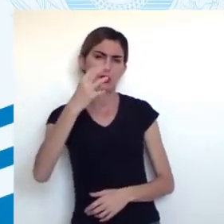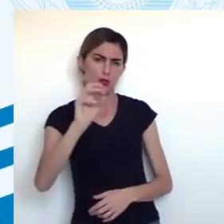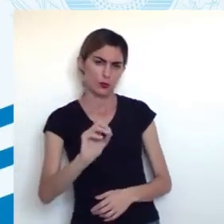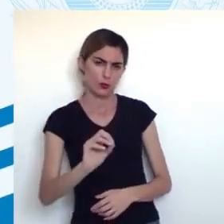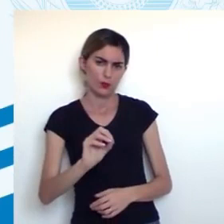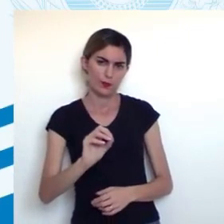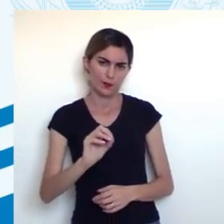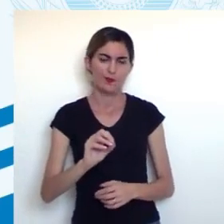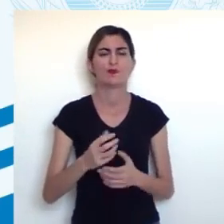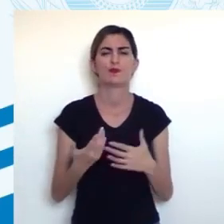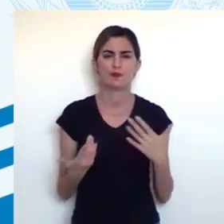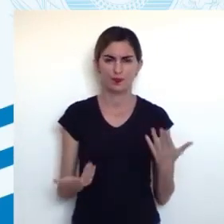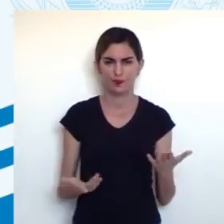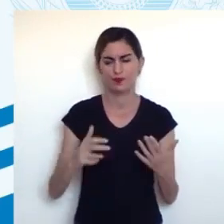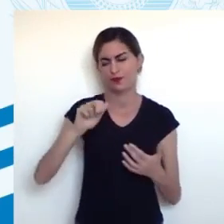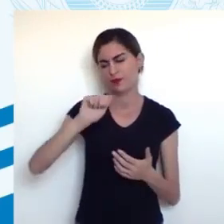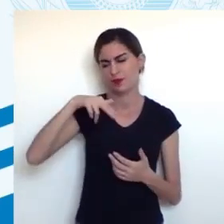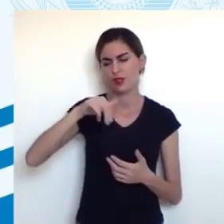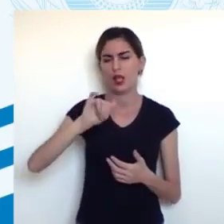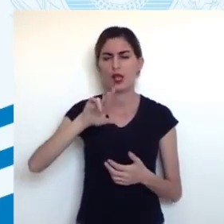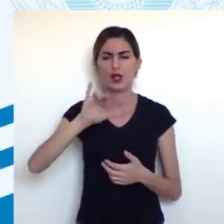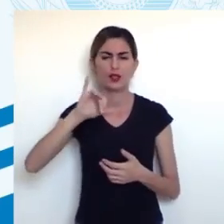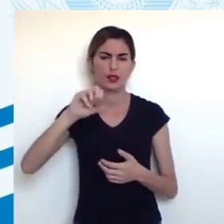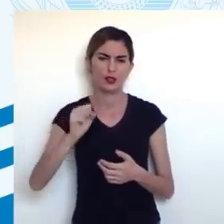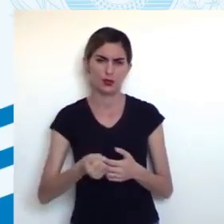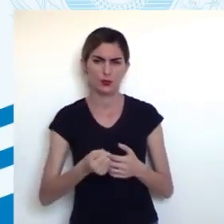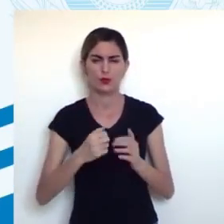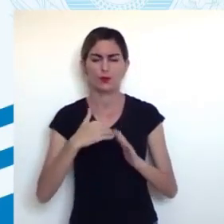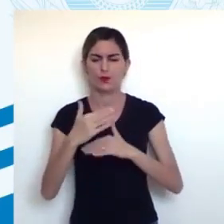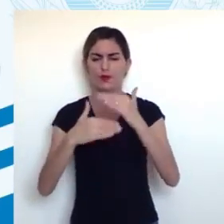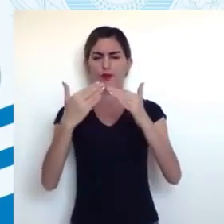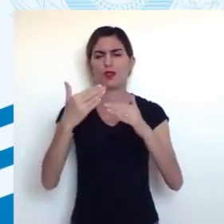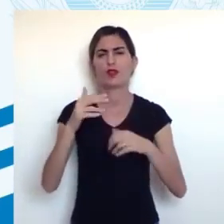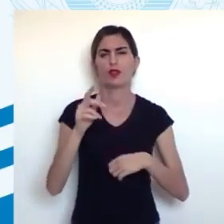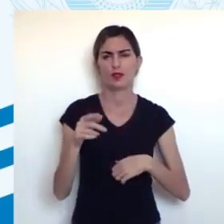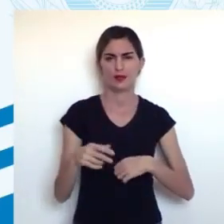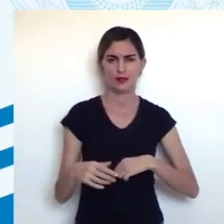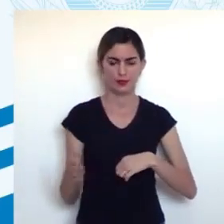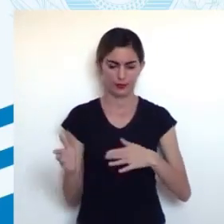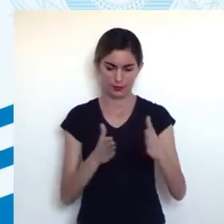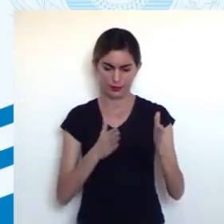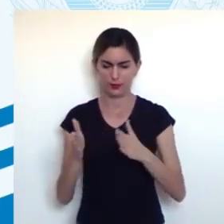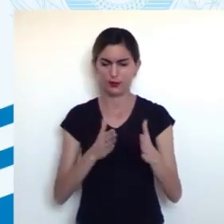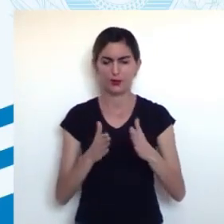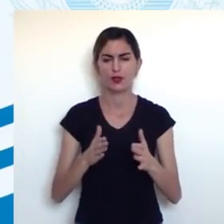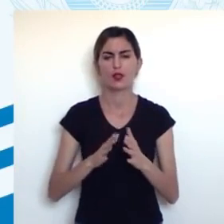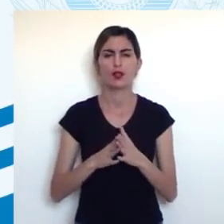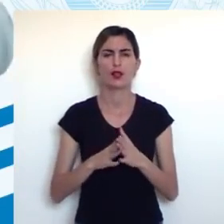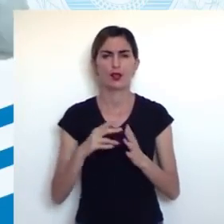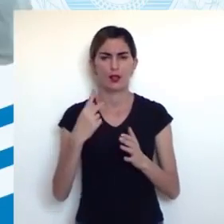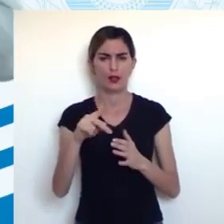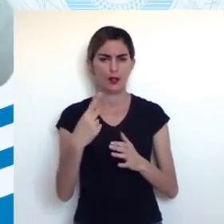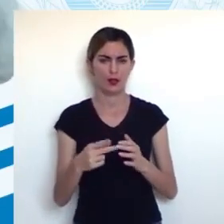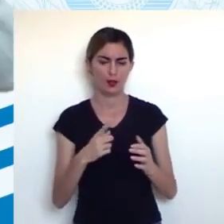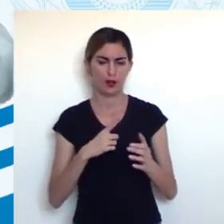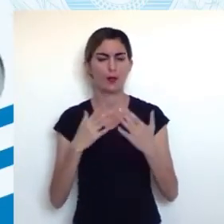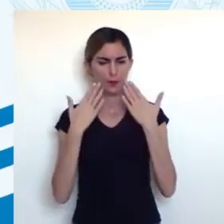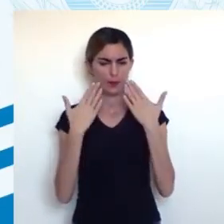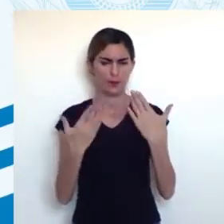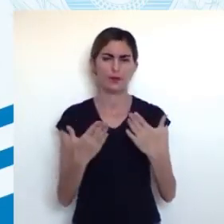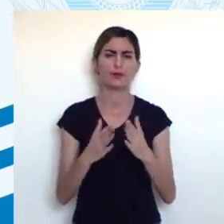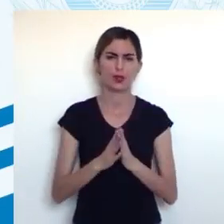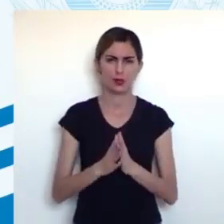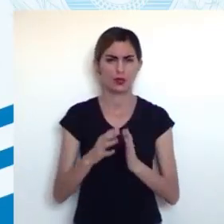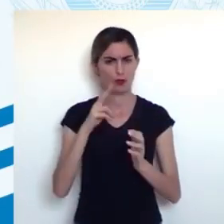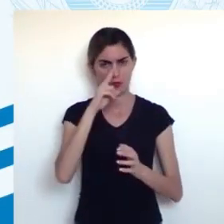República. Então, o anarquismo dentro da República. Então, o anarquismo na República Velha, ele teve uma